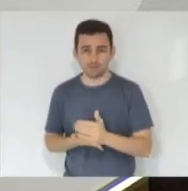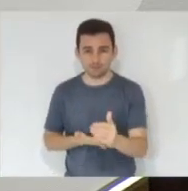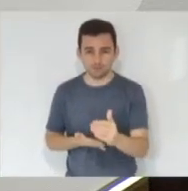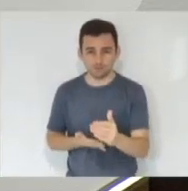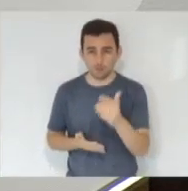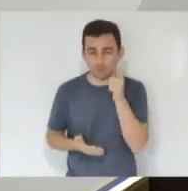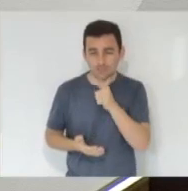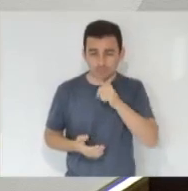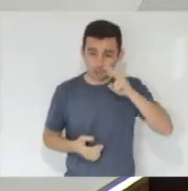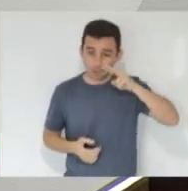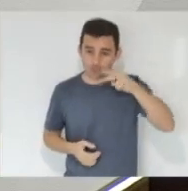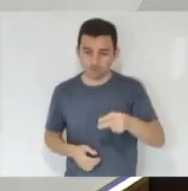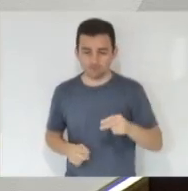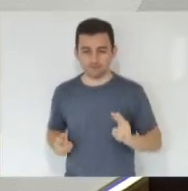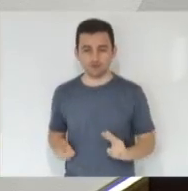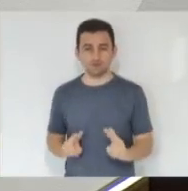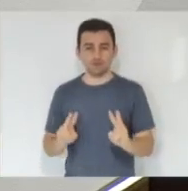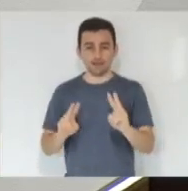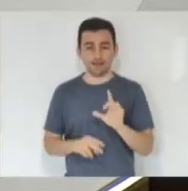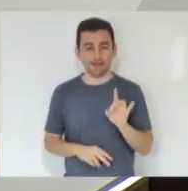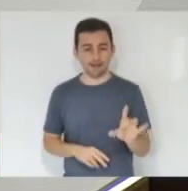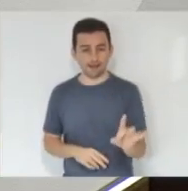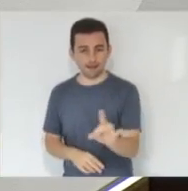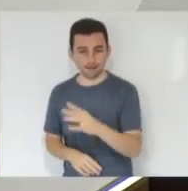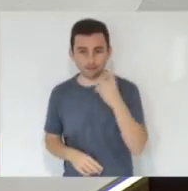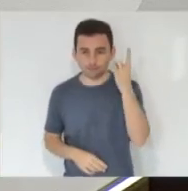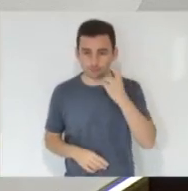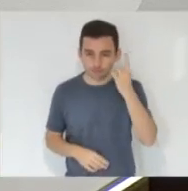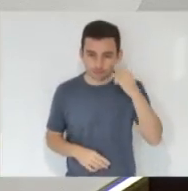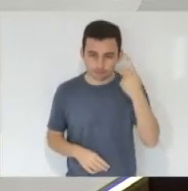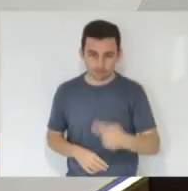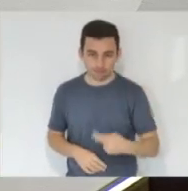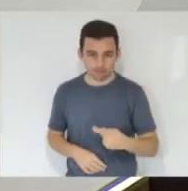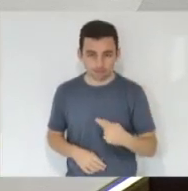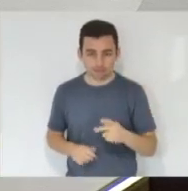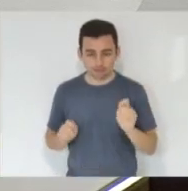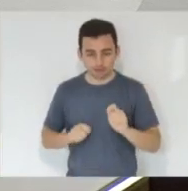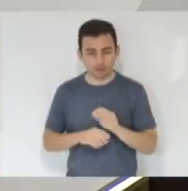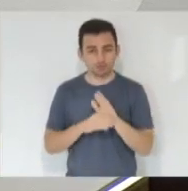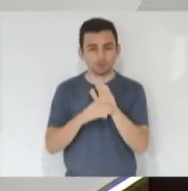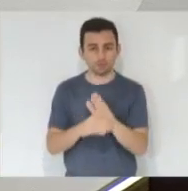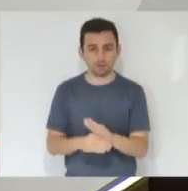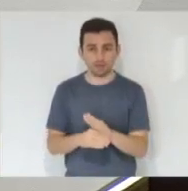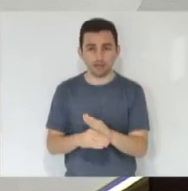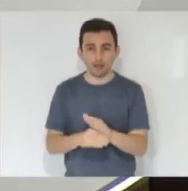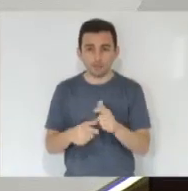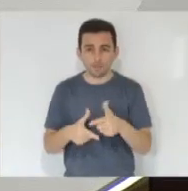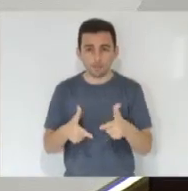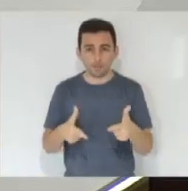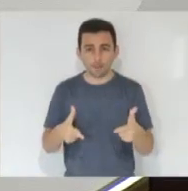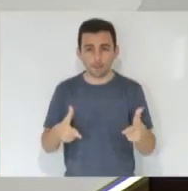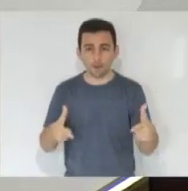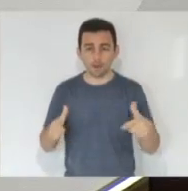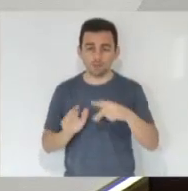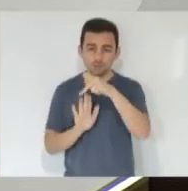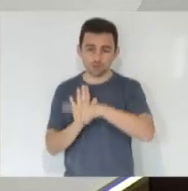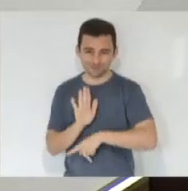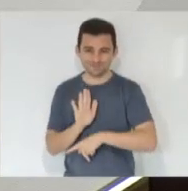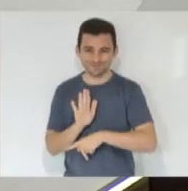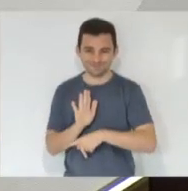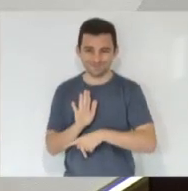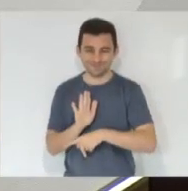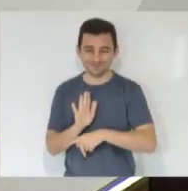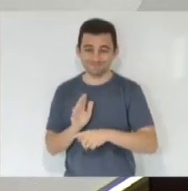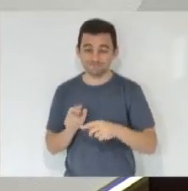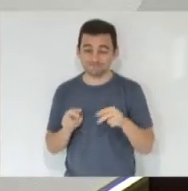múltiplos valores, cada parlamentar desse plenário poderá contribuir para expandir o projeto, visando cada vez